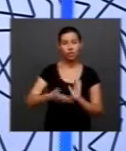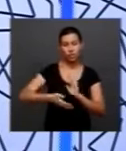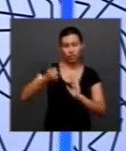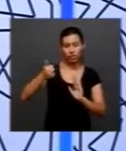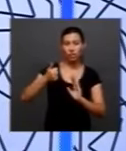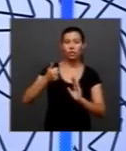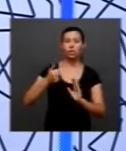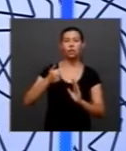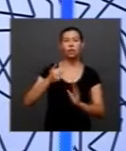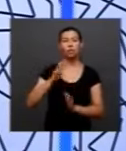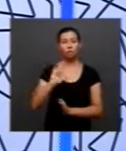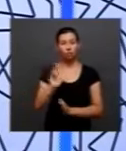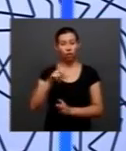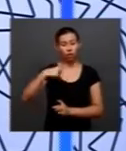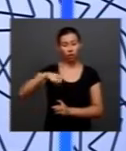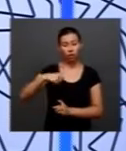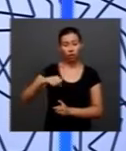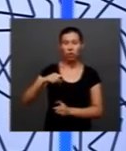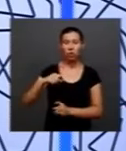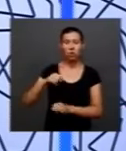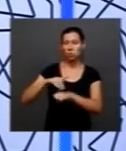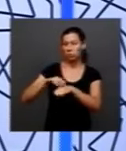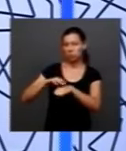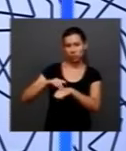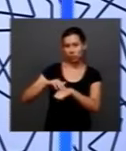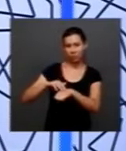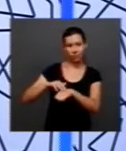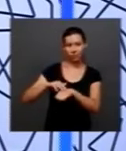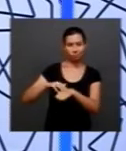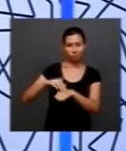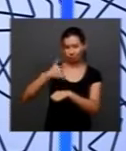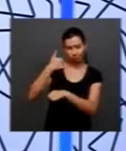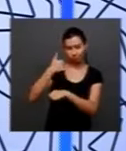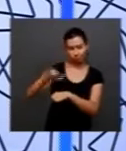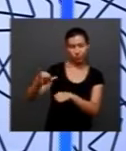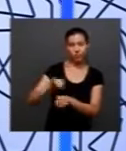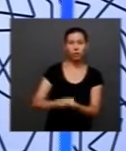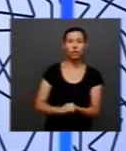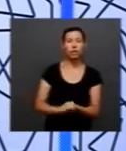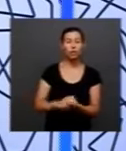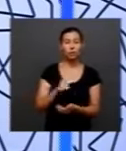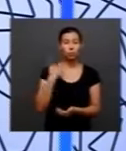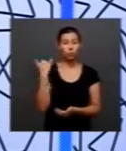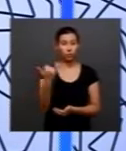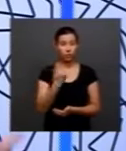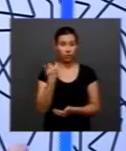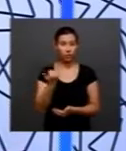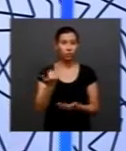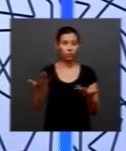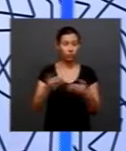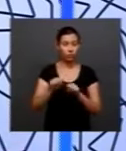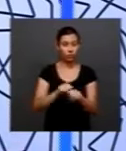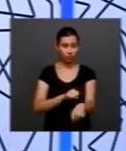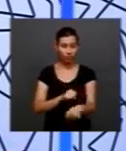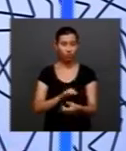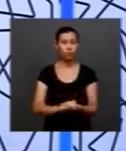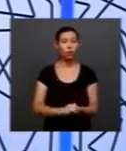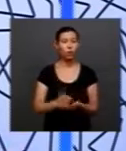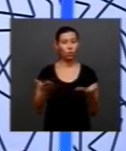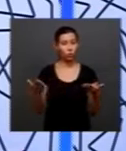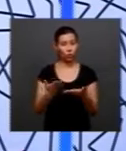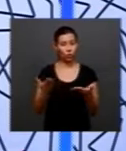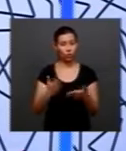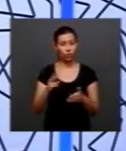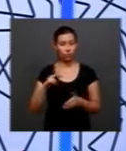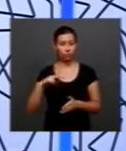deixa de estar nesse diagnóstico. E isso é importante na formação, porque hoje em dia ainda a transexualidade é